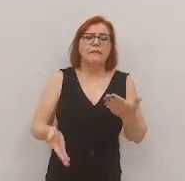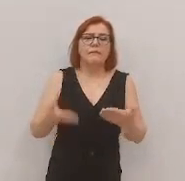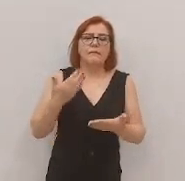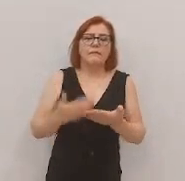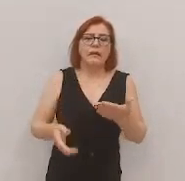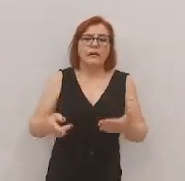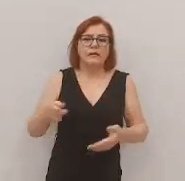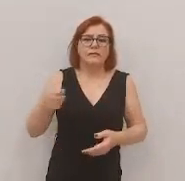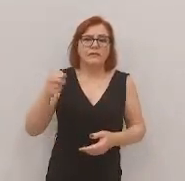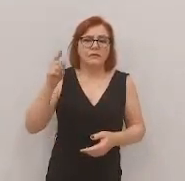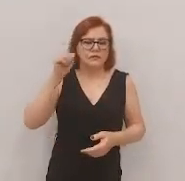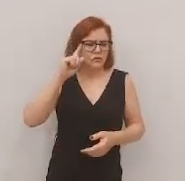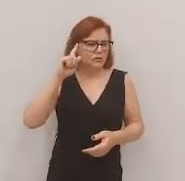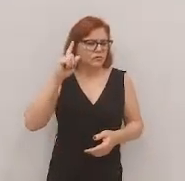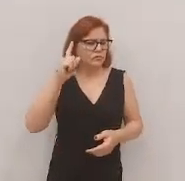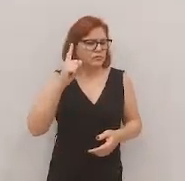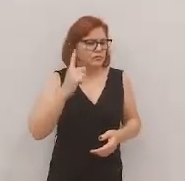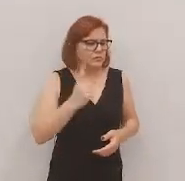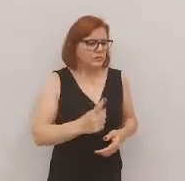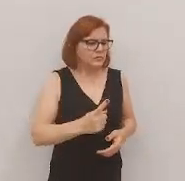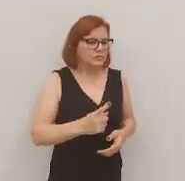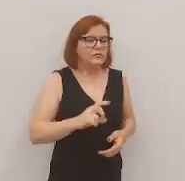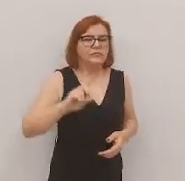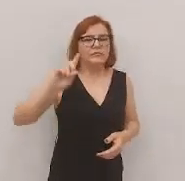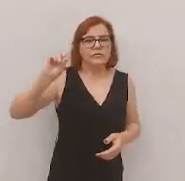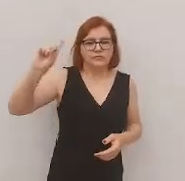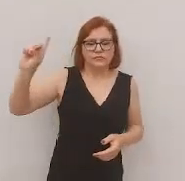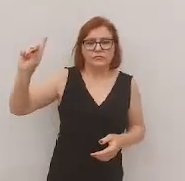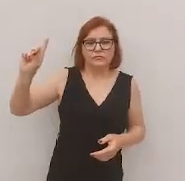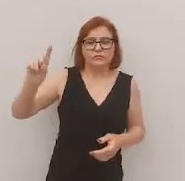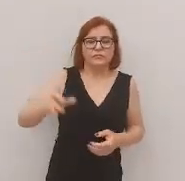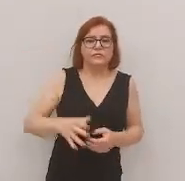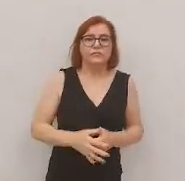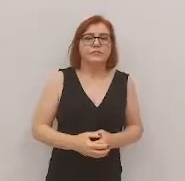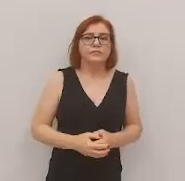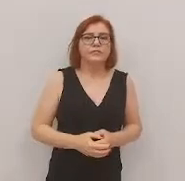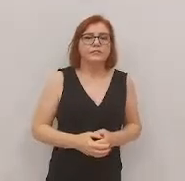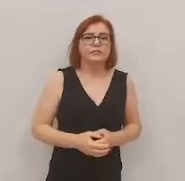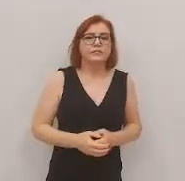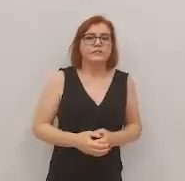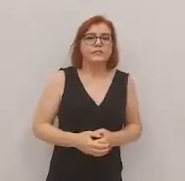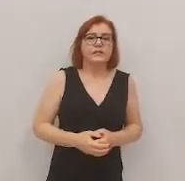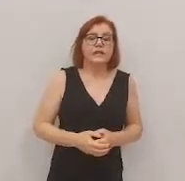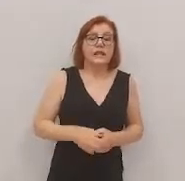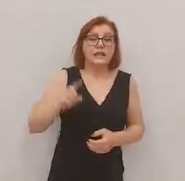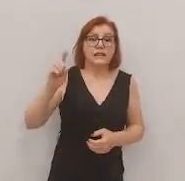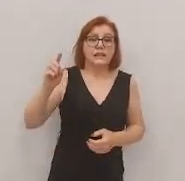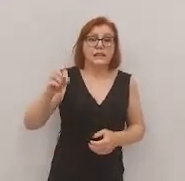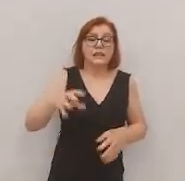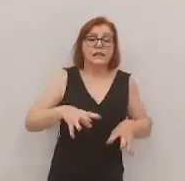gente olha o Brasil, né, às vezes, né, a gente olha o mundo, né, a guerra agora lá